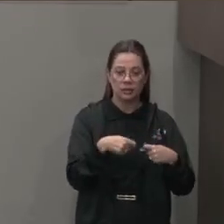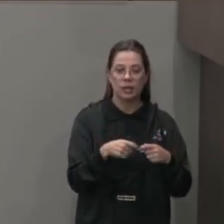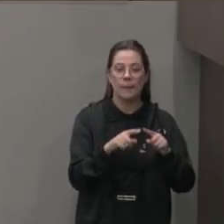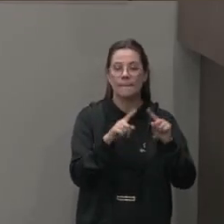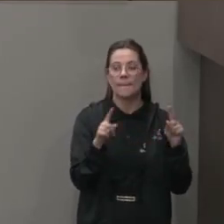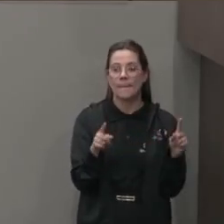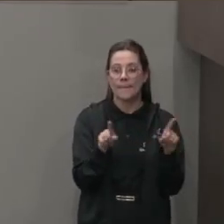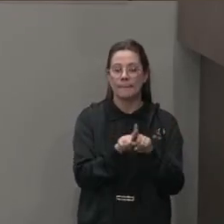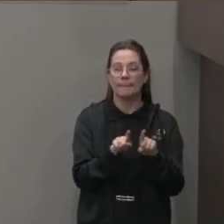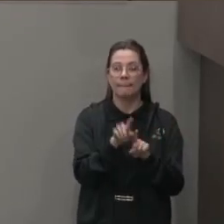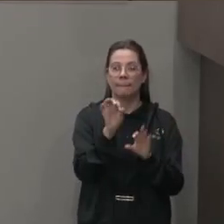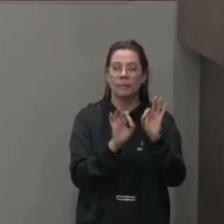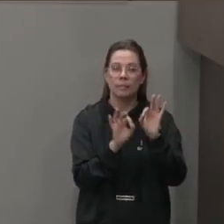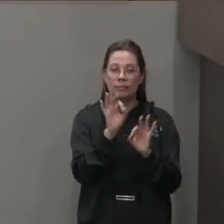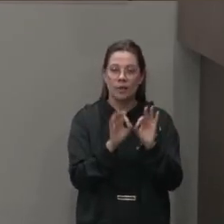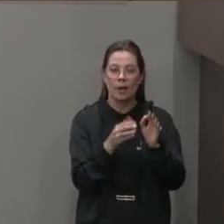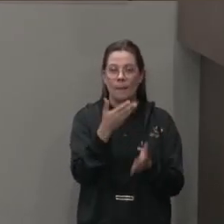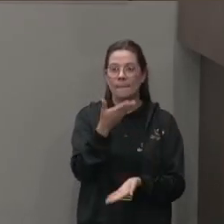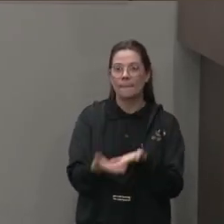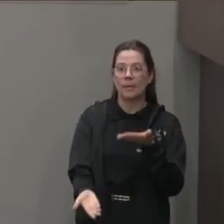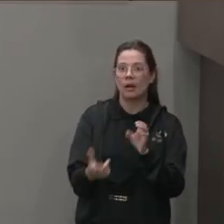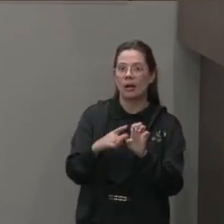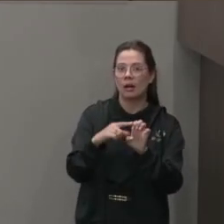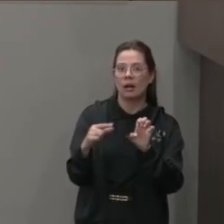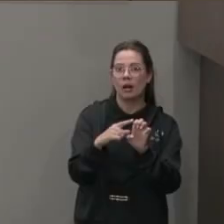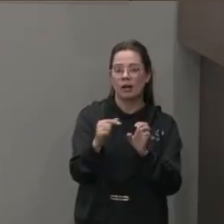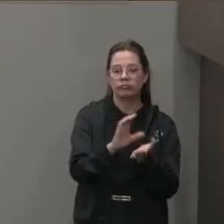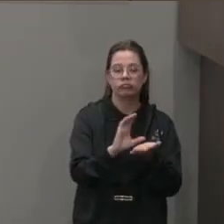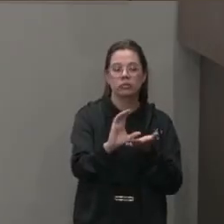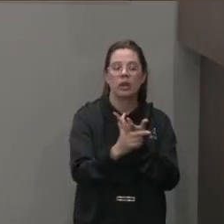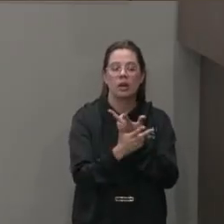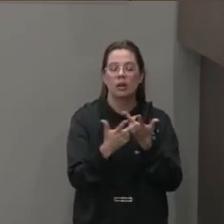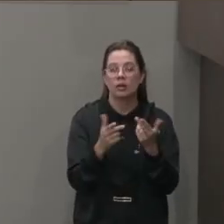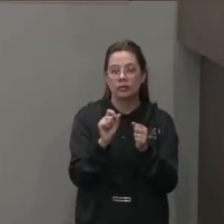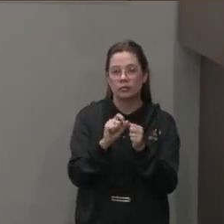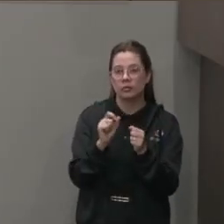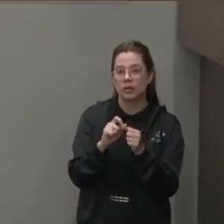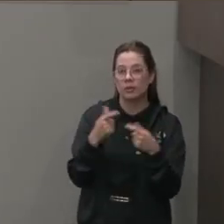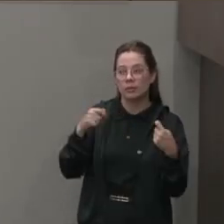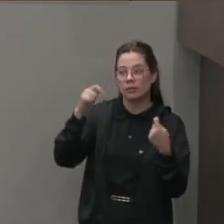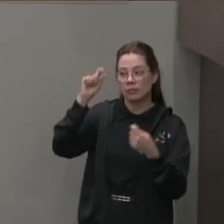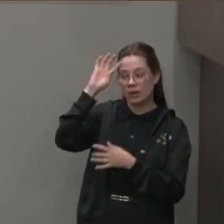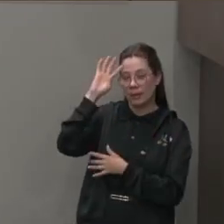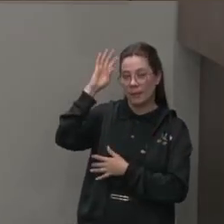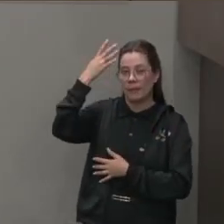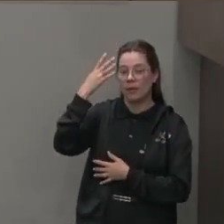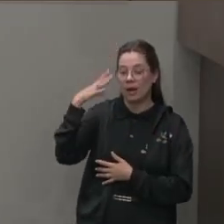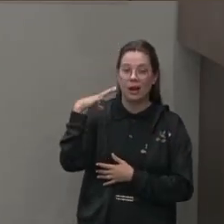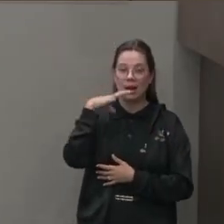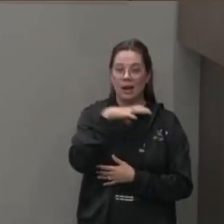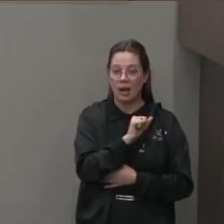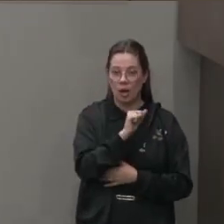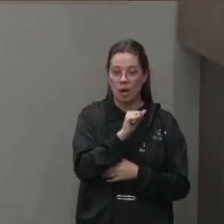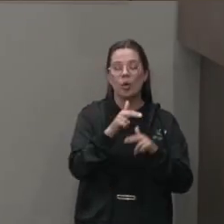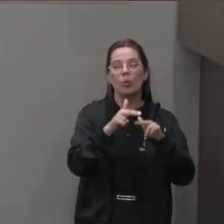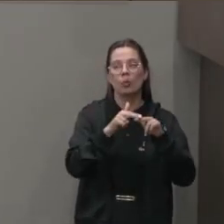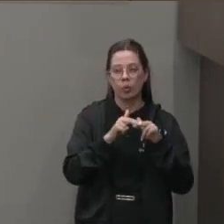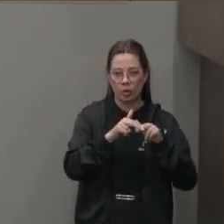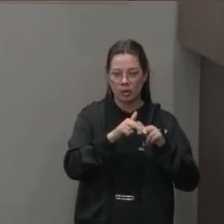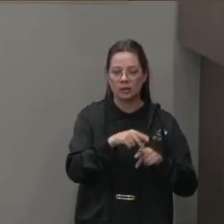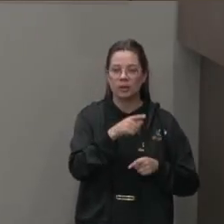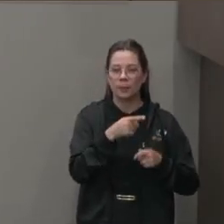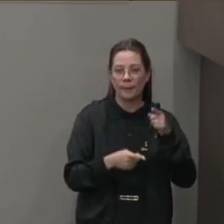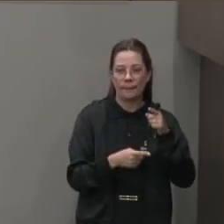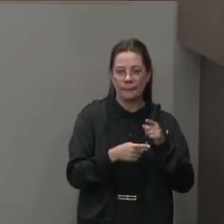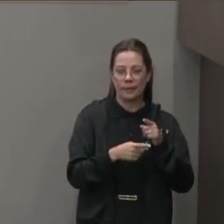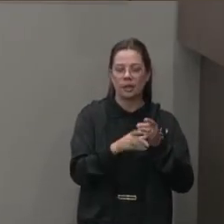mas aí corremos o risco de perder o empreendimento, perder o investimento que vai ser feito. O prefeito tem que tomar a decisão, e por isso que essa emenda foi vetada, mas a gente